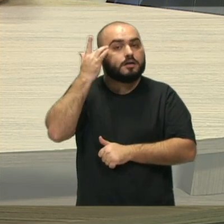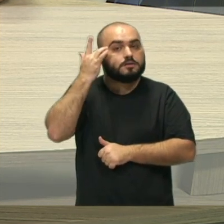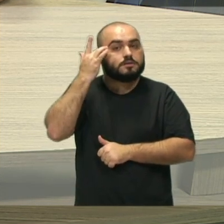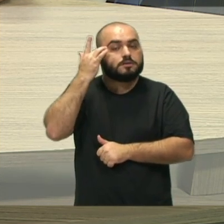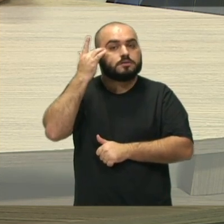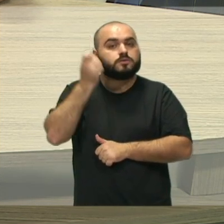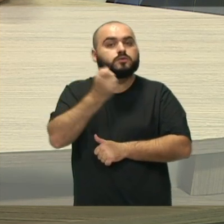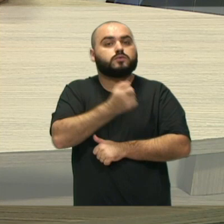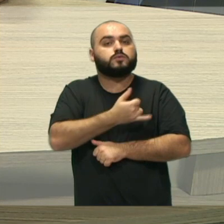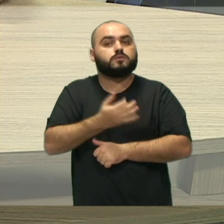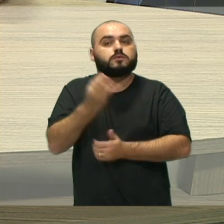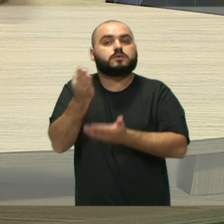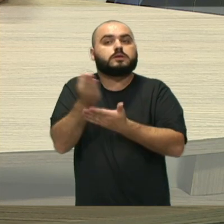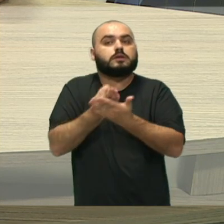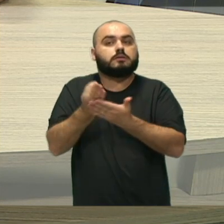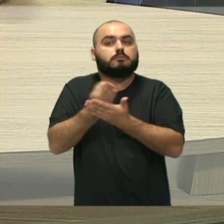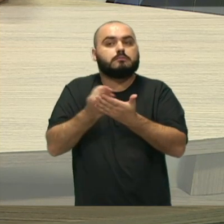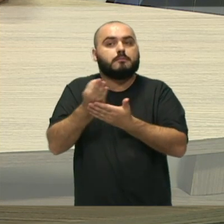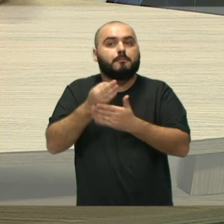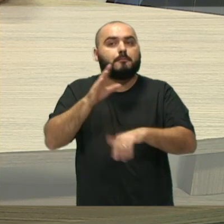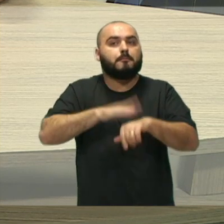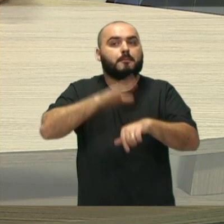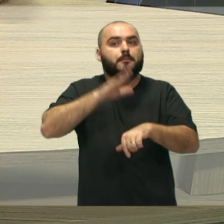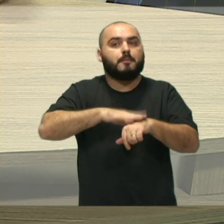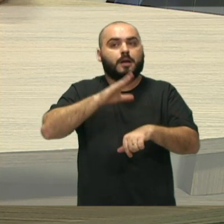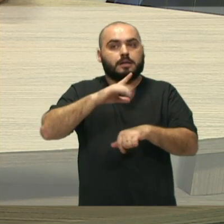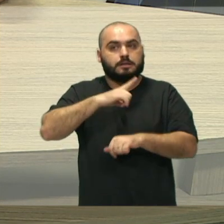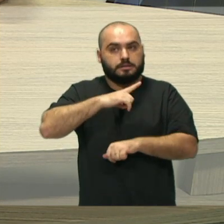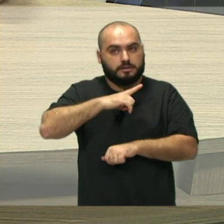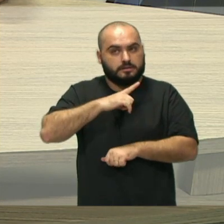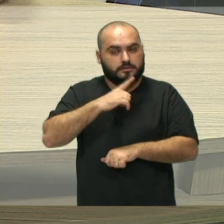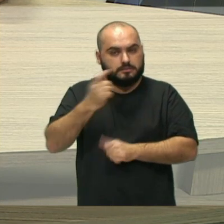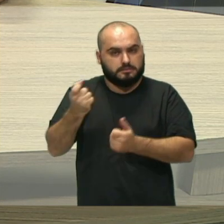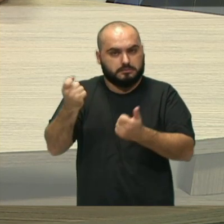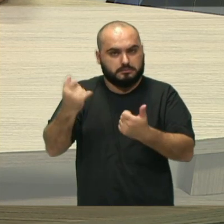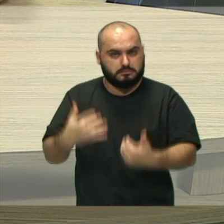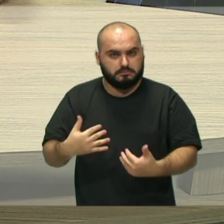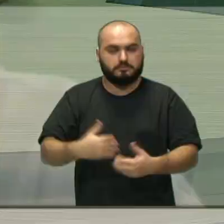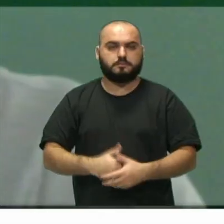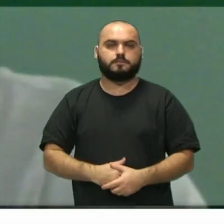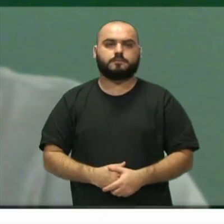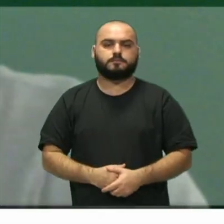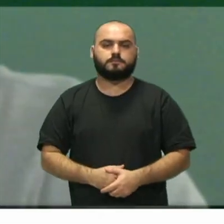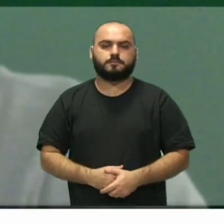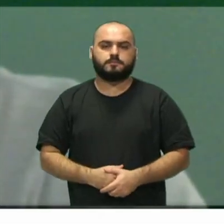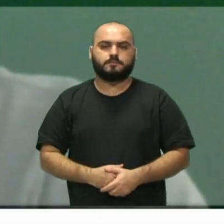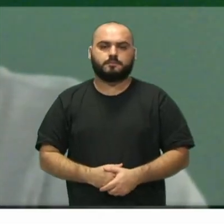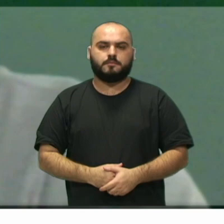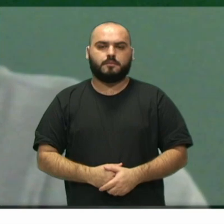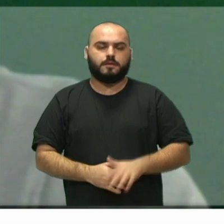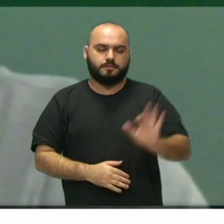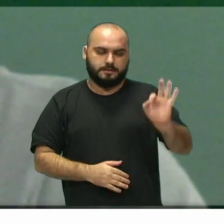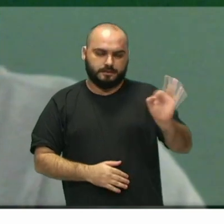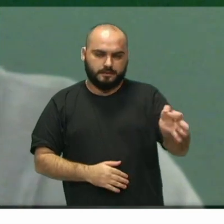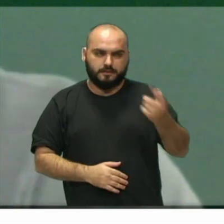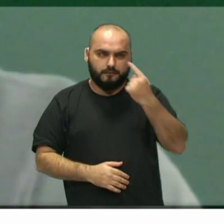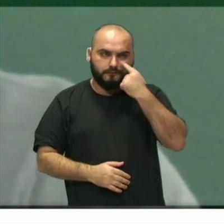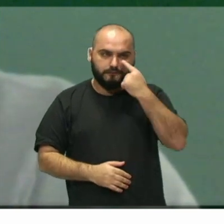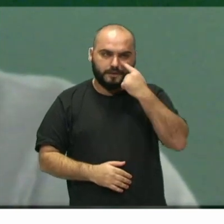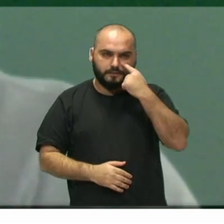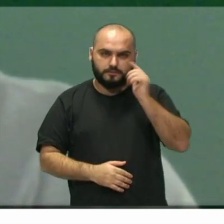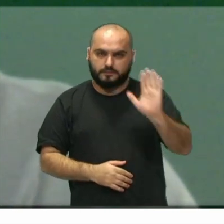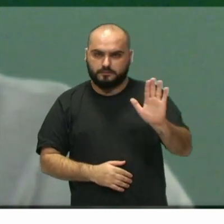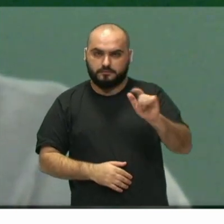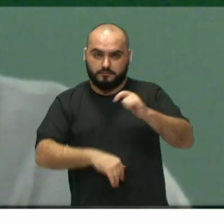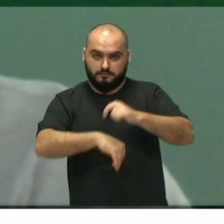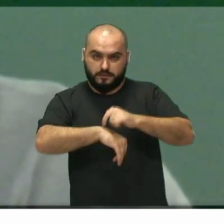no número de tratamento dessas pessoas que precisam passar por um tratamento? O que a gente está vendo assim, essa demanda que está aumentando